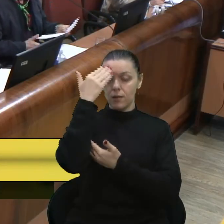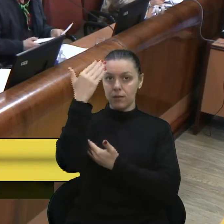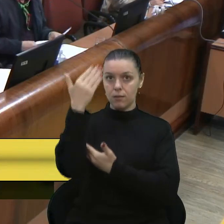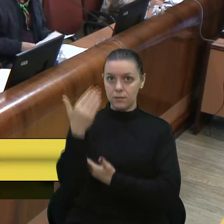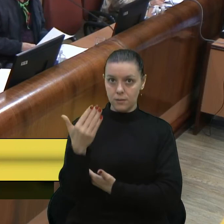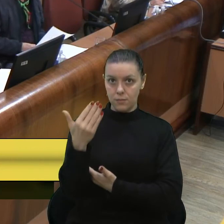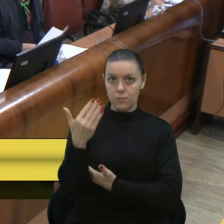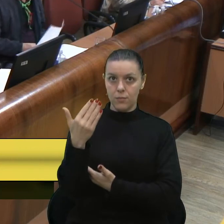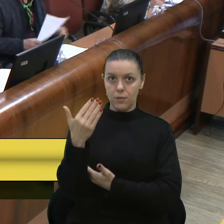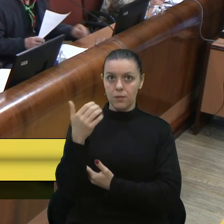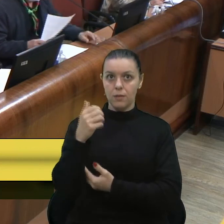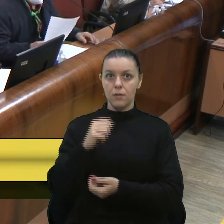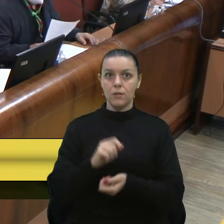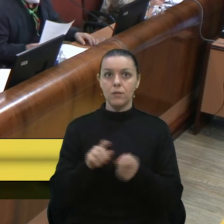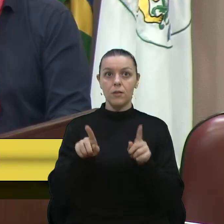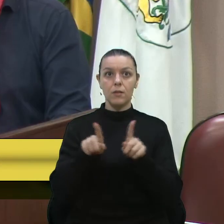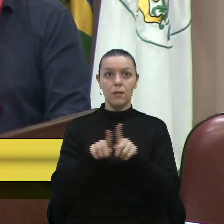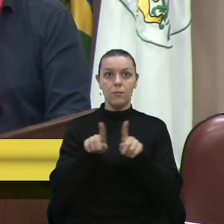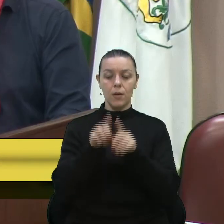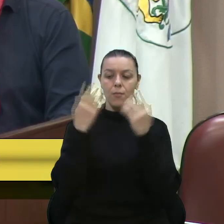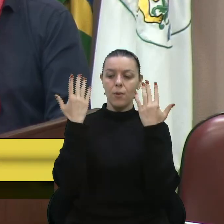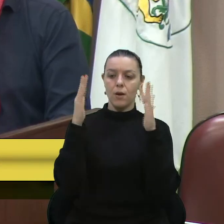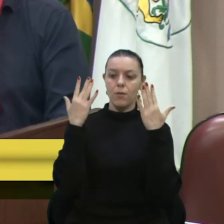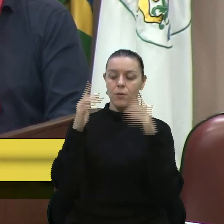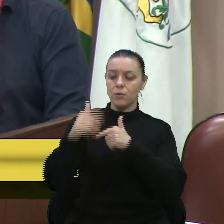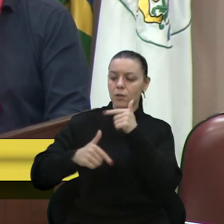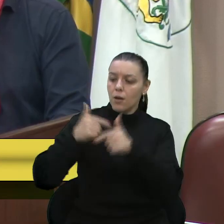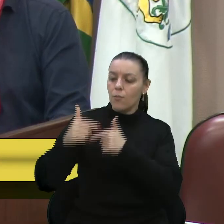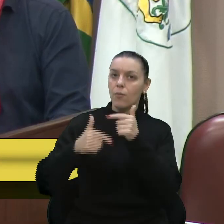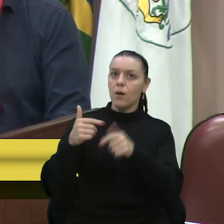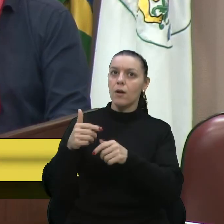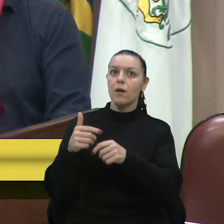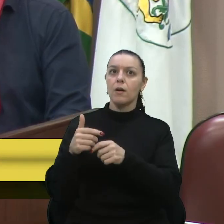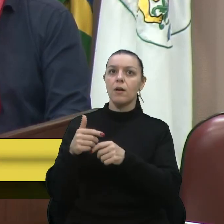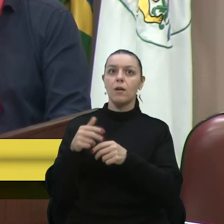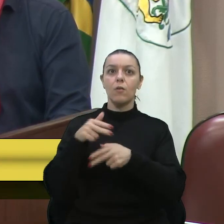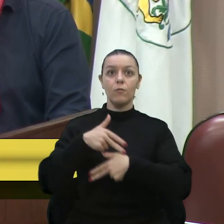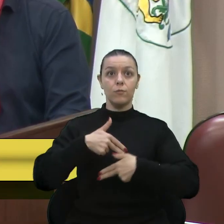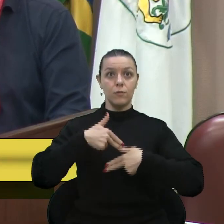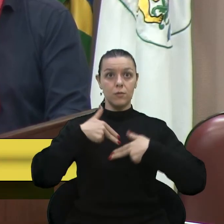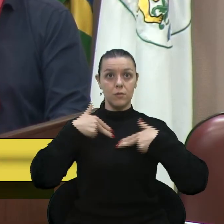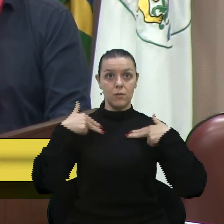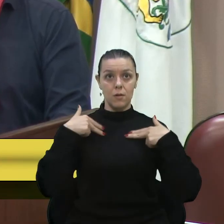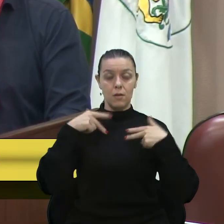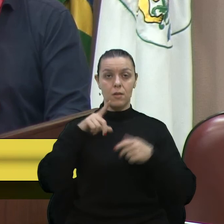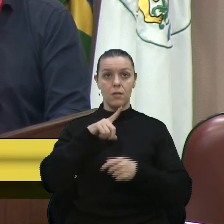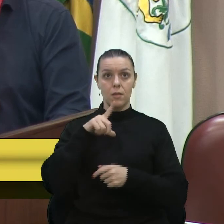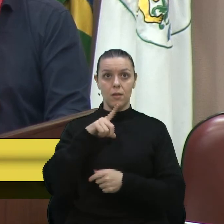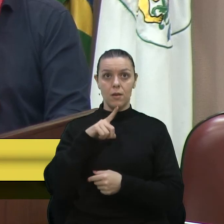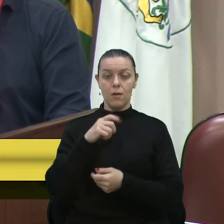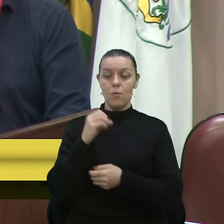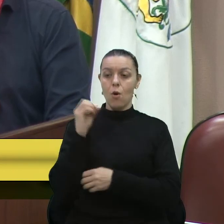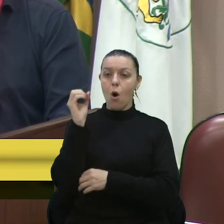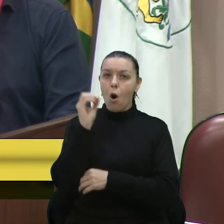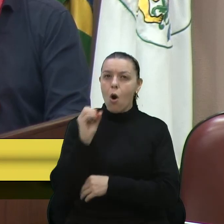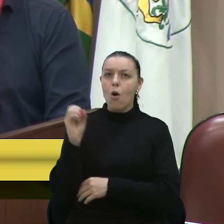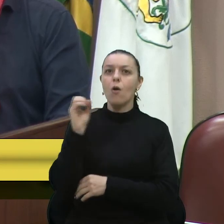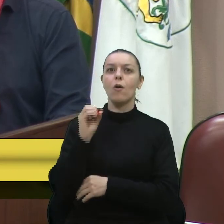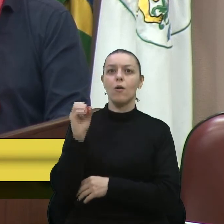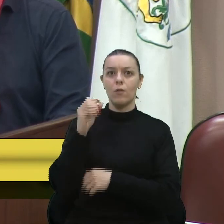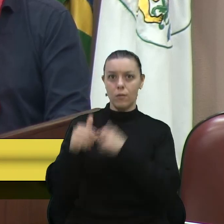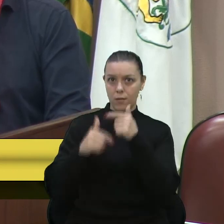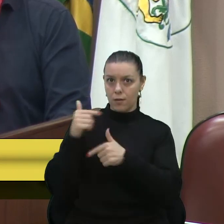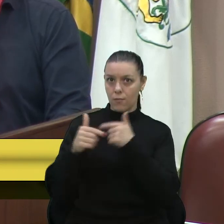agradecimento, tá? E parabenizar o trabalho daqueles fiscais de trânsito que estavam na madrugada, pelo ótimo serviço prestado